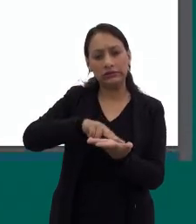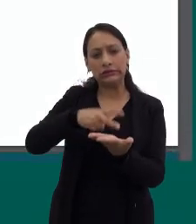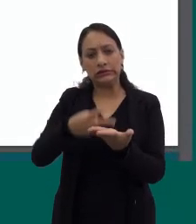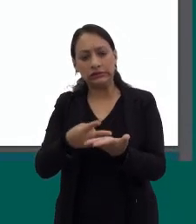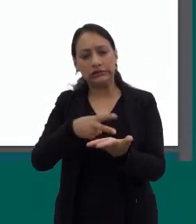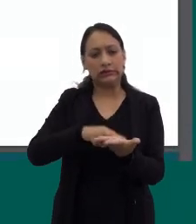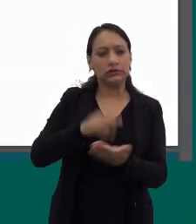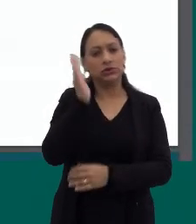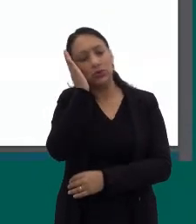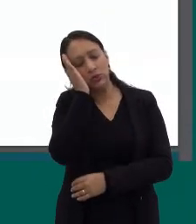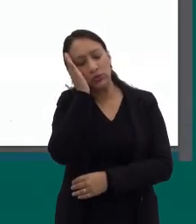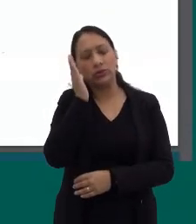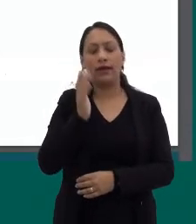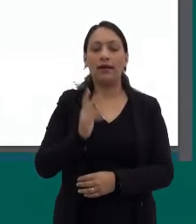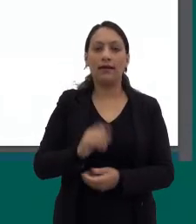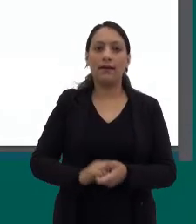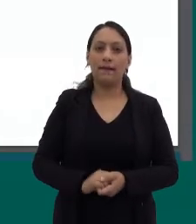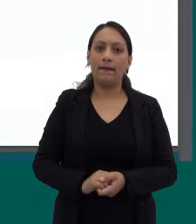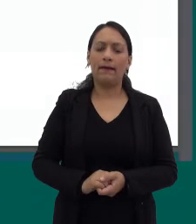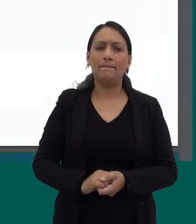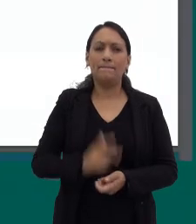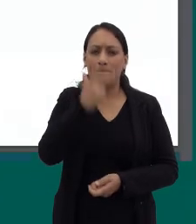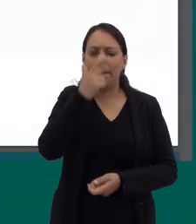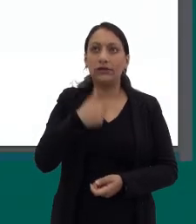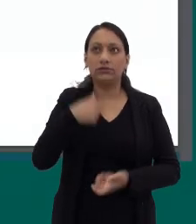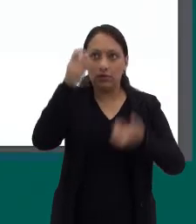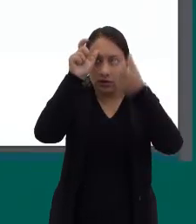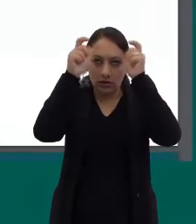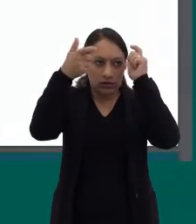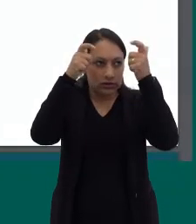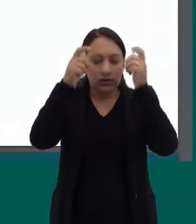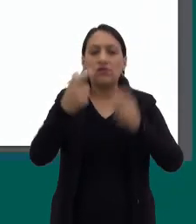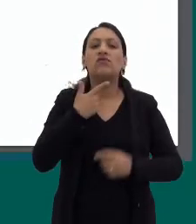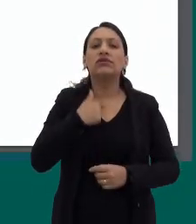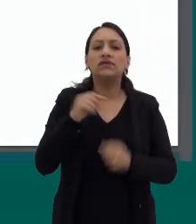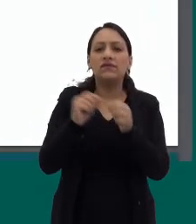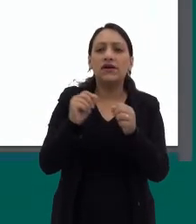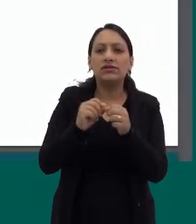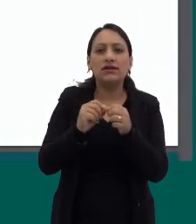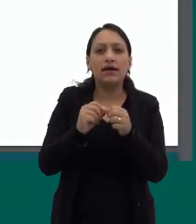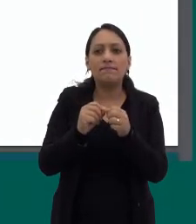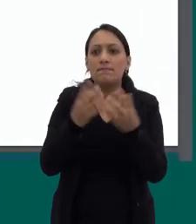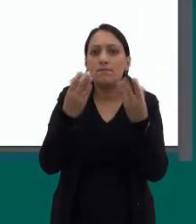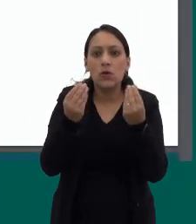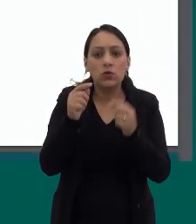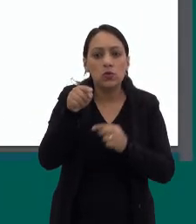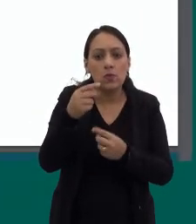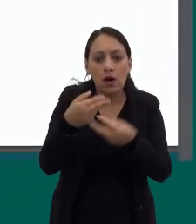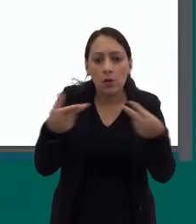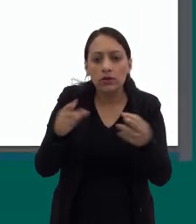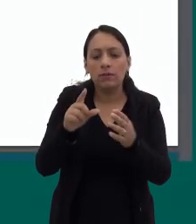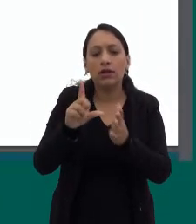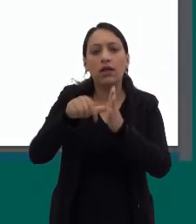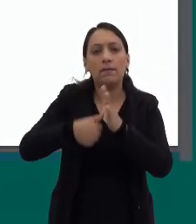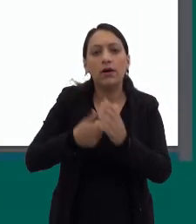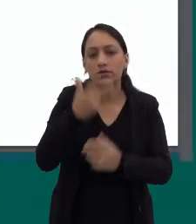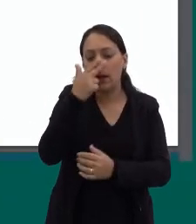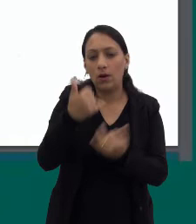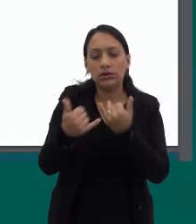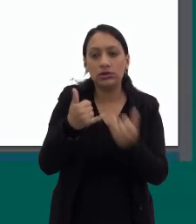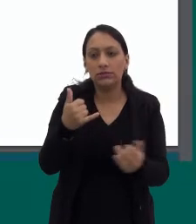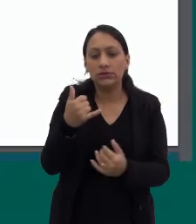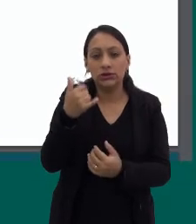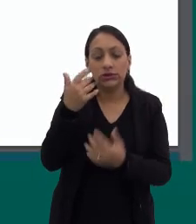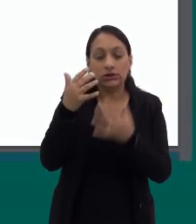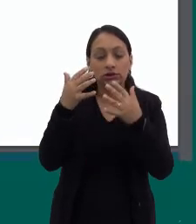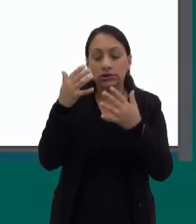que começa como um surto de vontade de fazer muito algo, mas que depois se torna um tormento. Sua garganta fecha